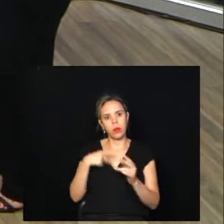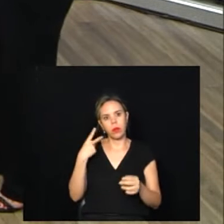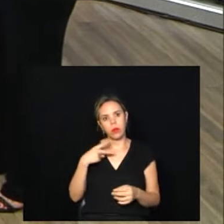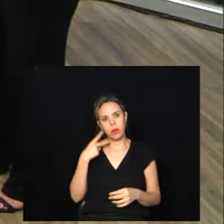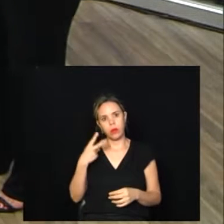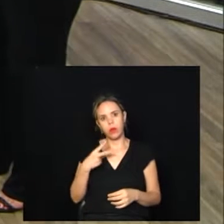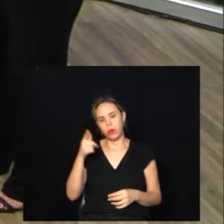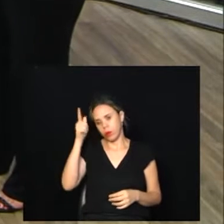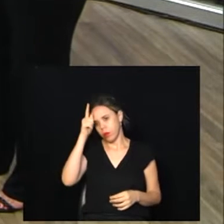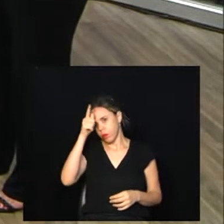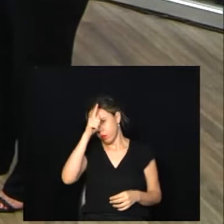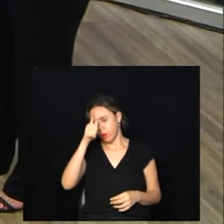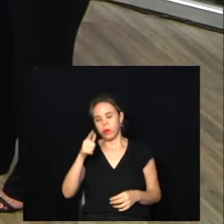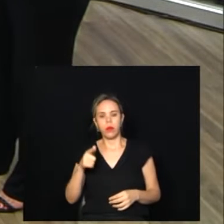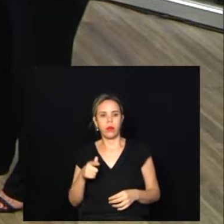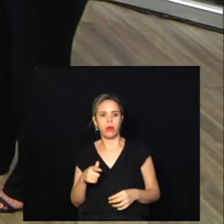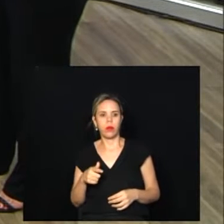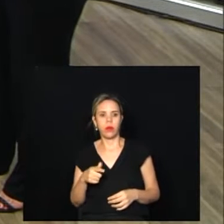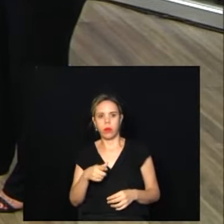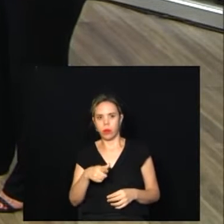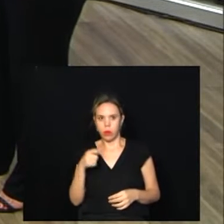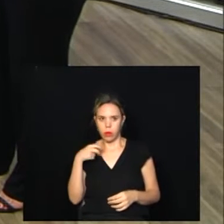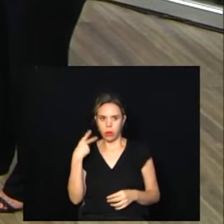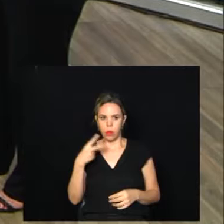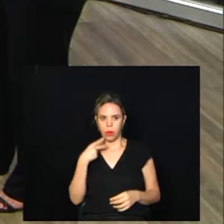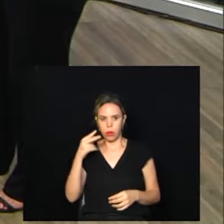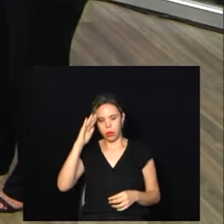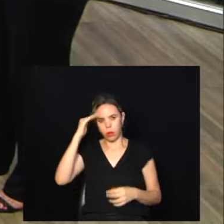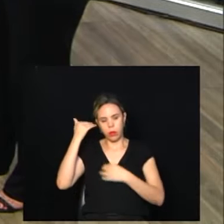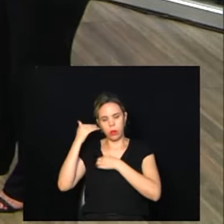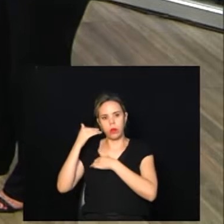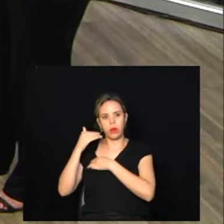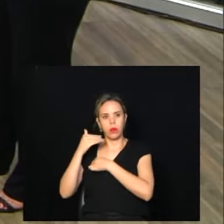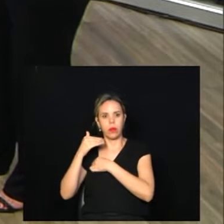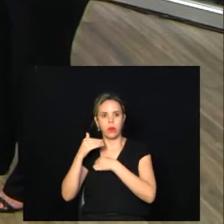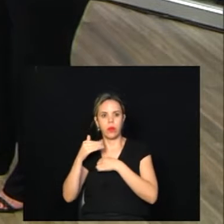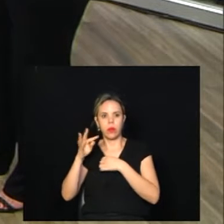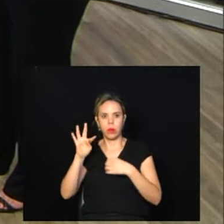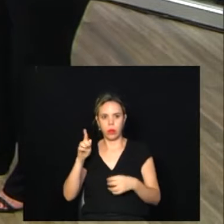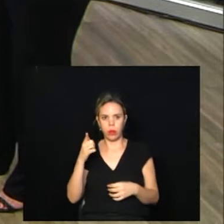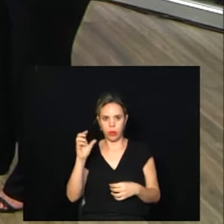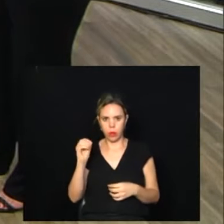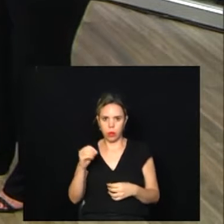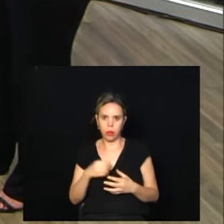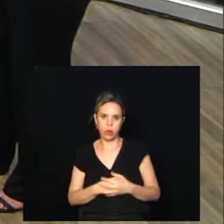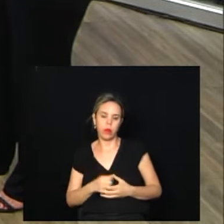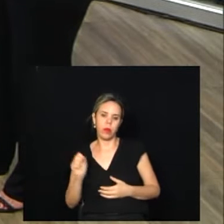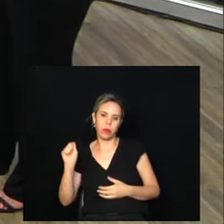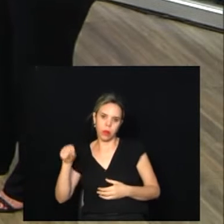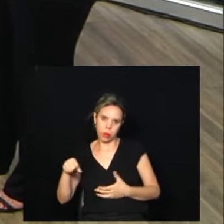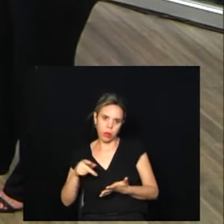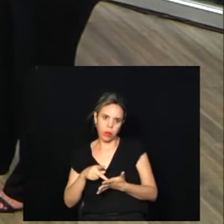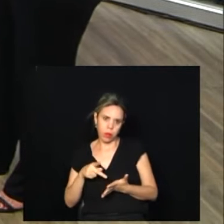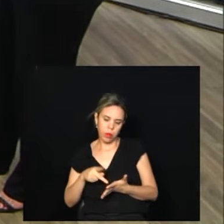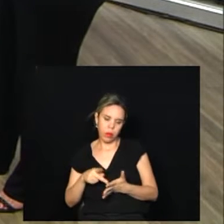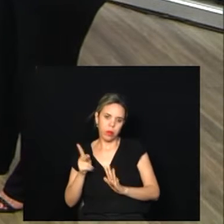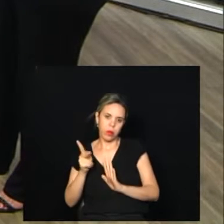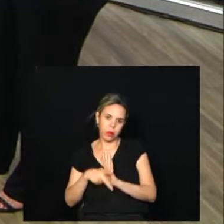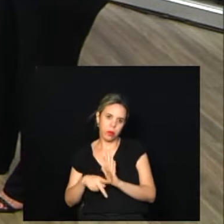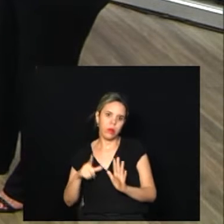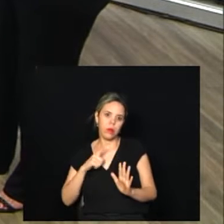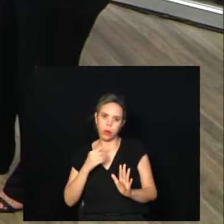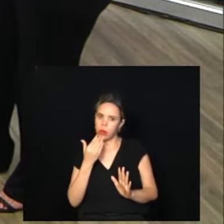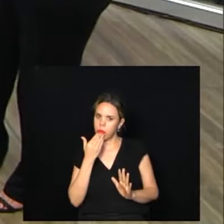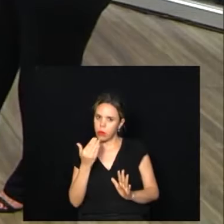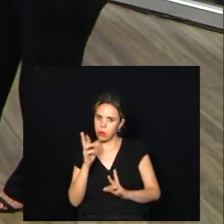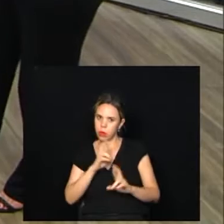vereador Gustavo Peta e dos ex-vereadores Pedro Tourinho e também Tiago Ferrari. Sim, esse projeto teve um